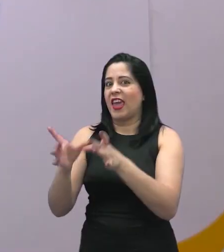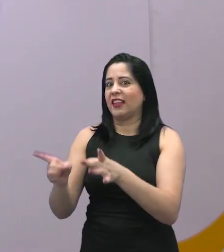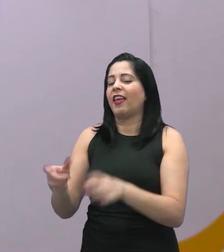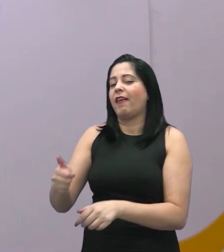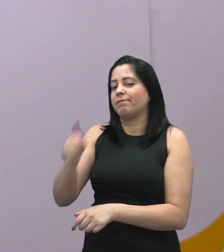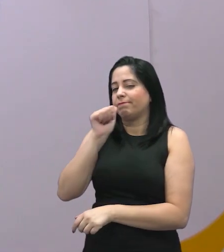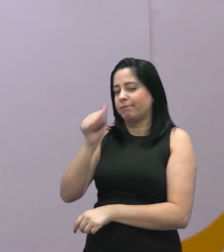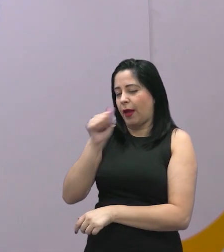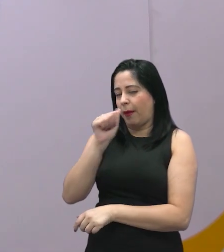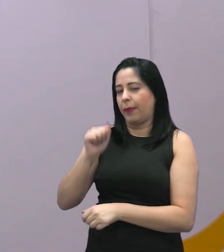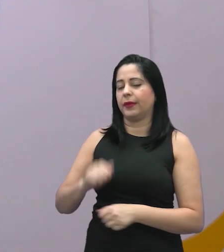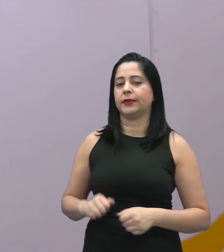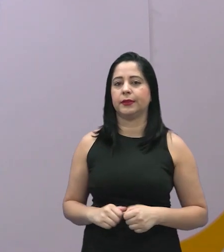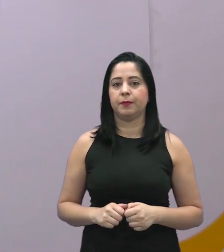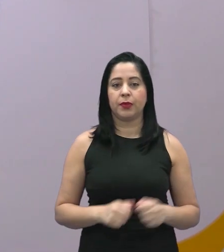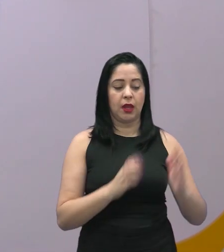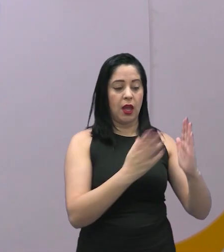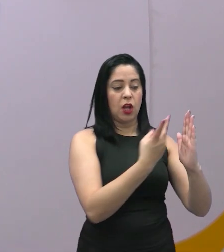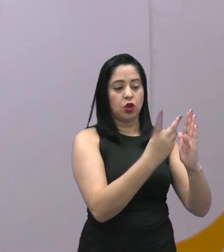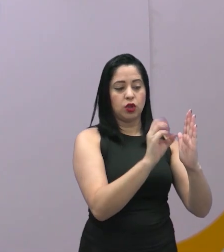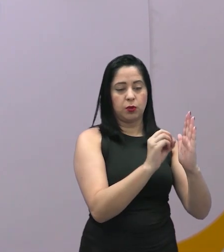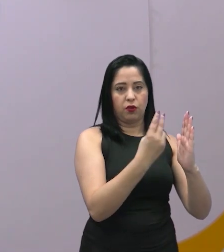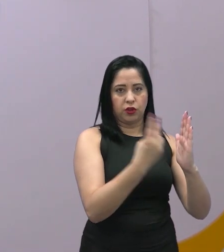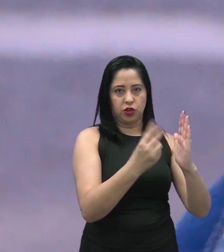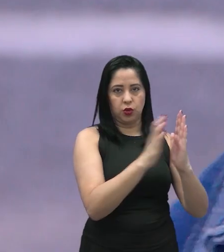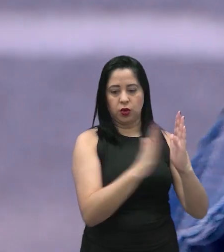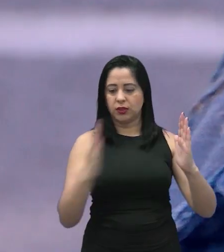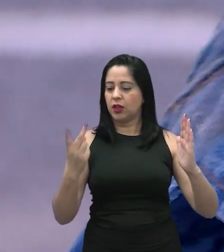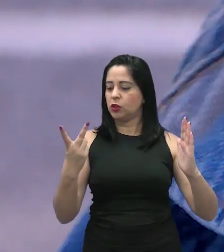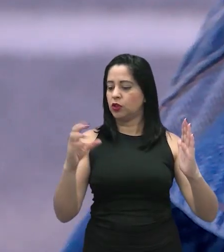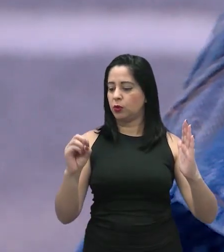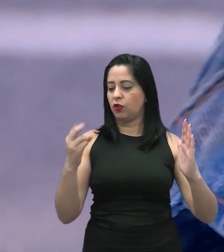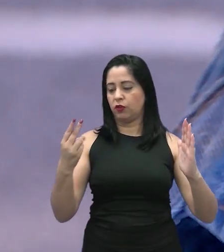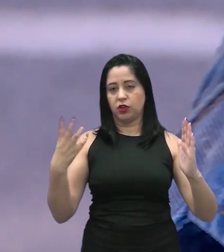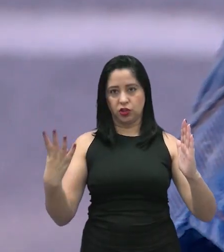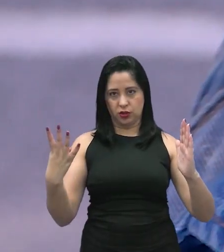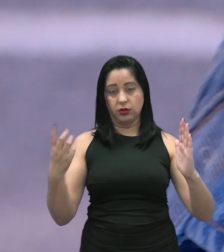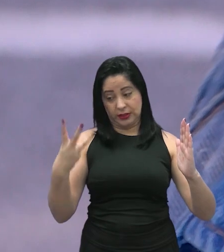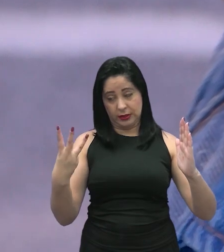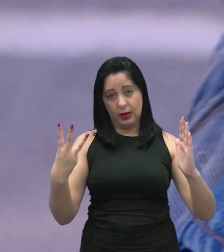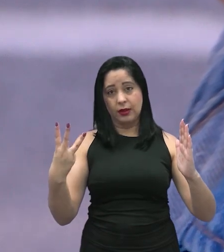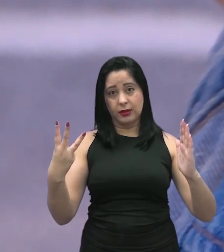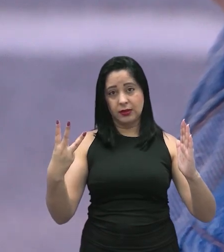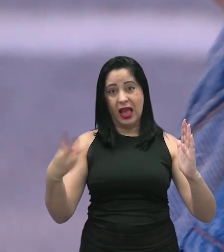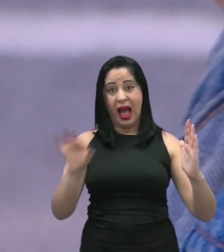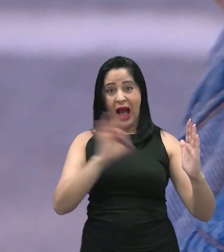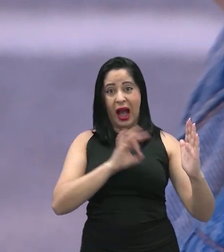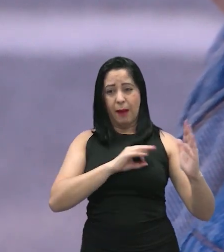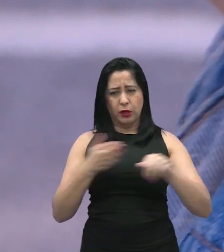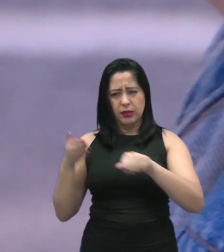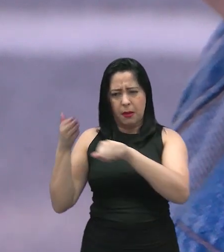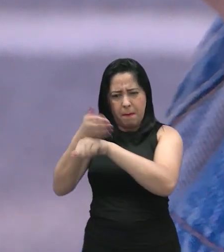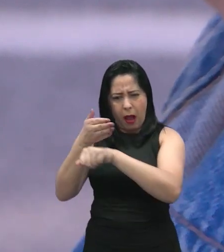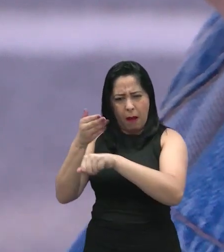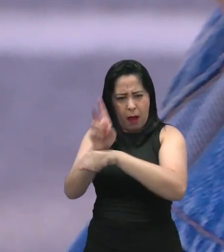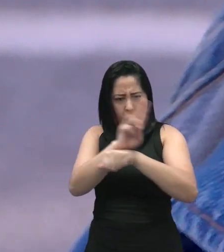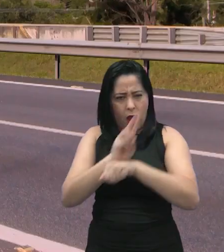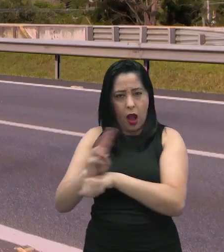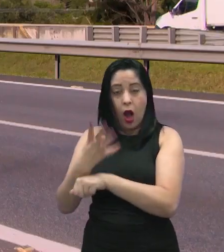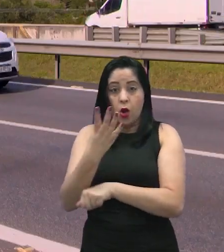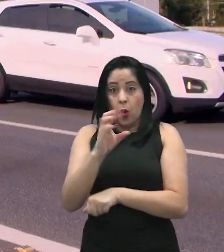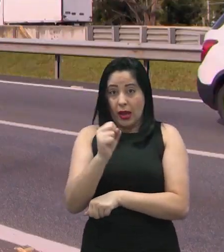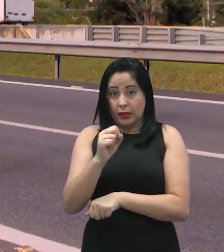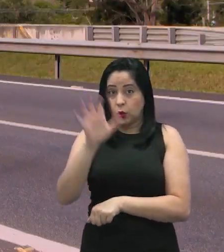alcoólicas. Entre 2022 e 2023, o número de operações policiais aumentou